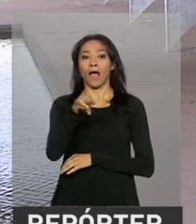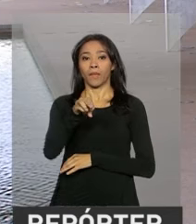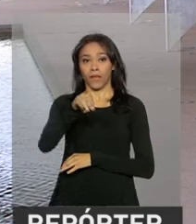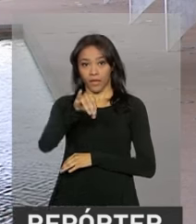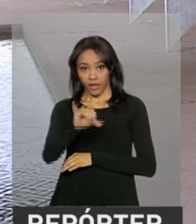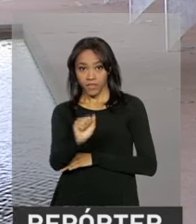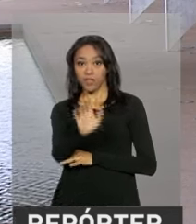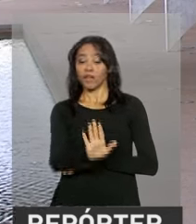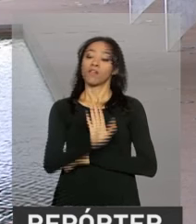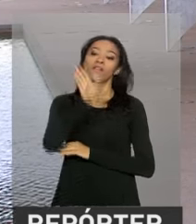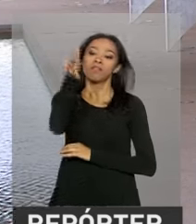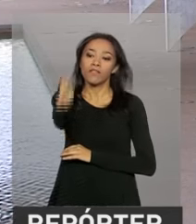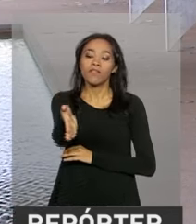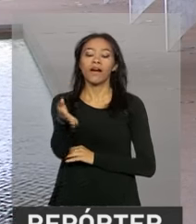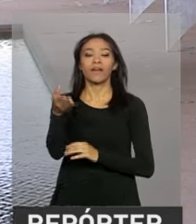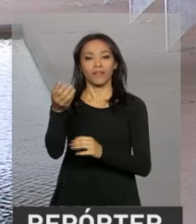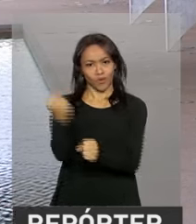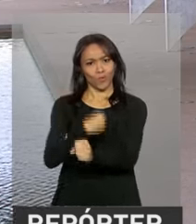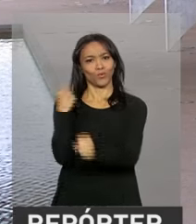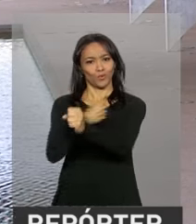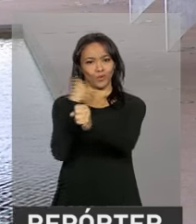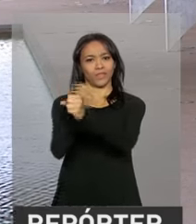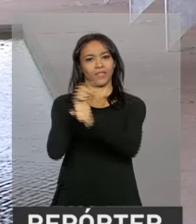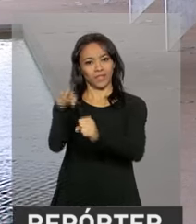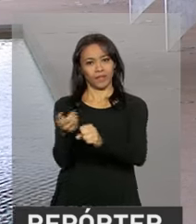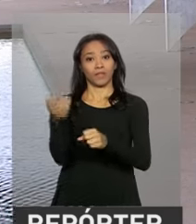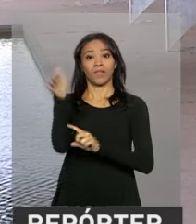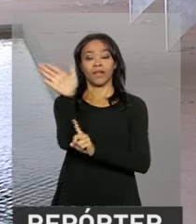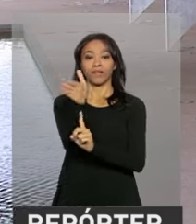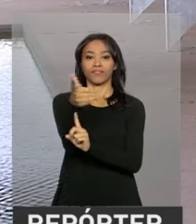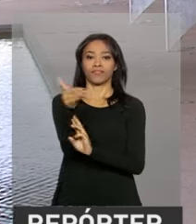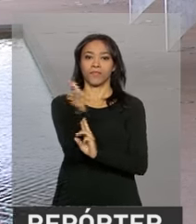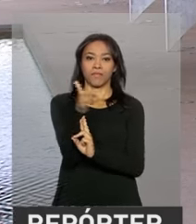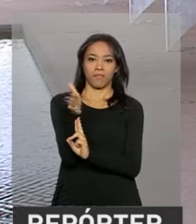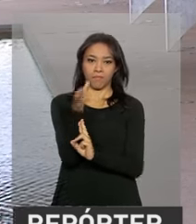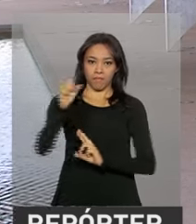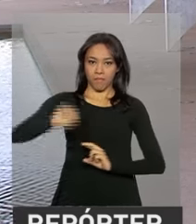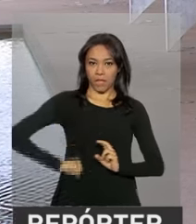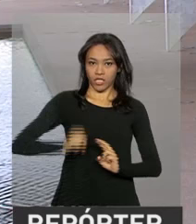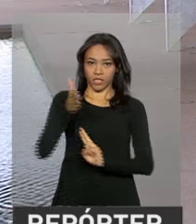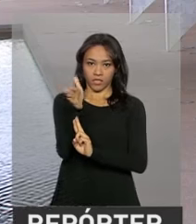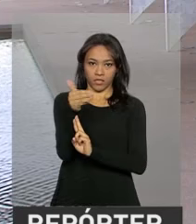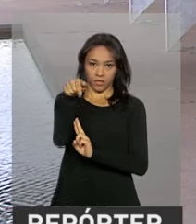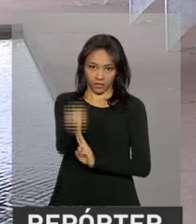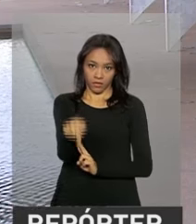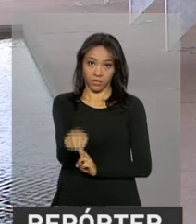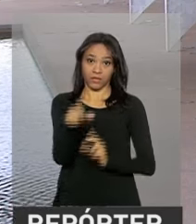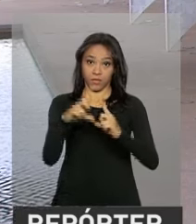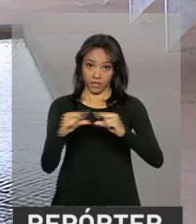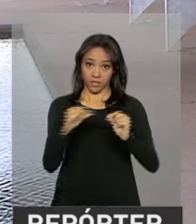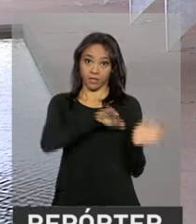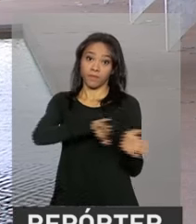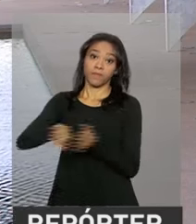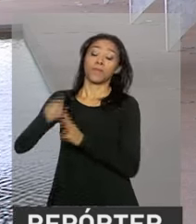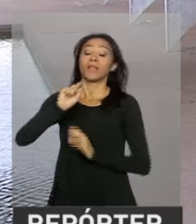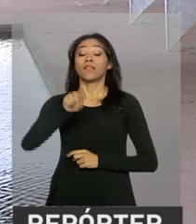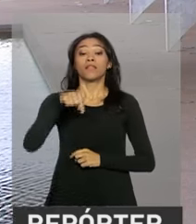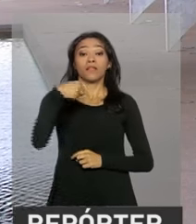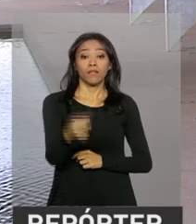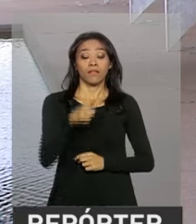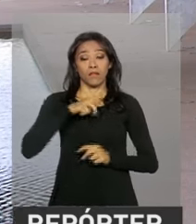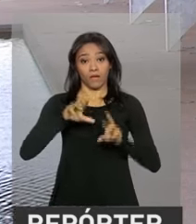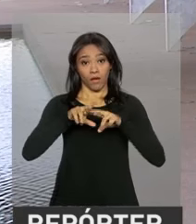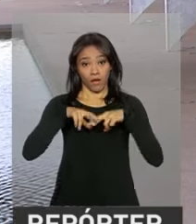da Embaixada da Armênia, também aqui em Brasília. Bom, Renata, ontem, a gente lembra, o presidente em exercício Michel Temer ele se reuniu com cerca